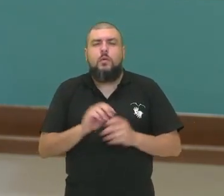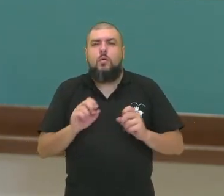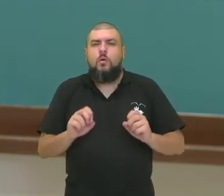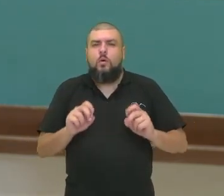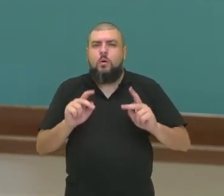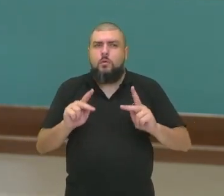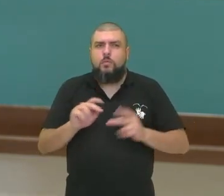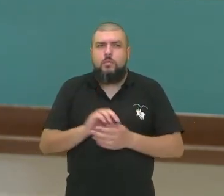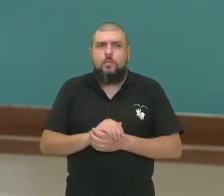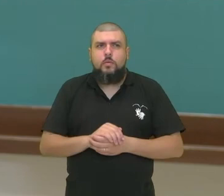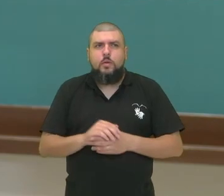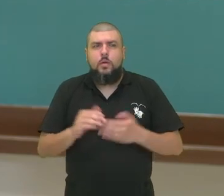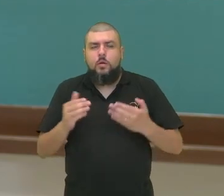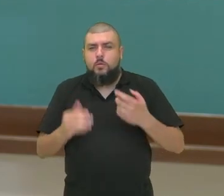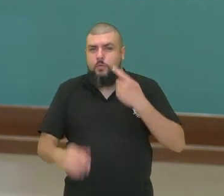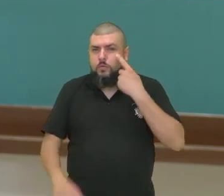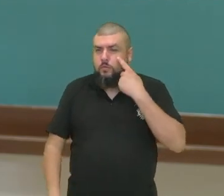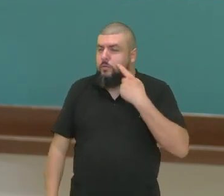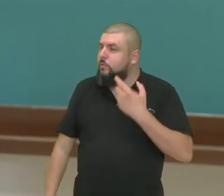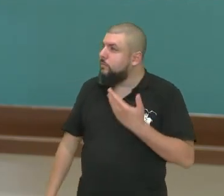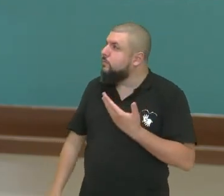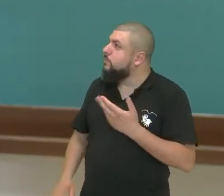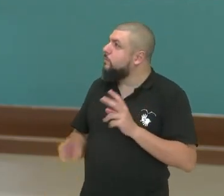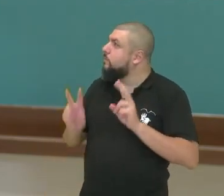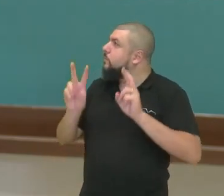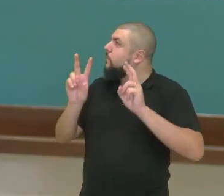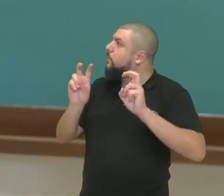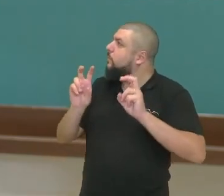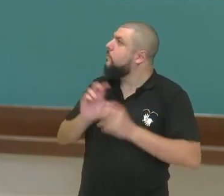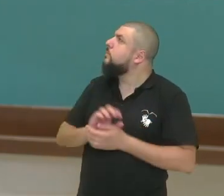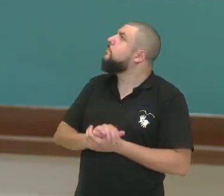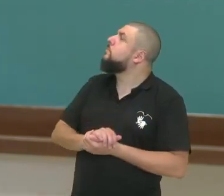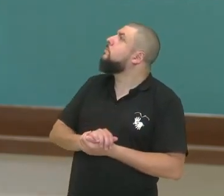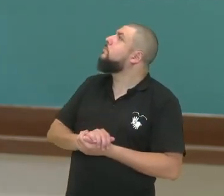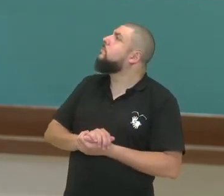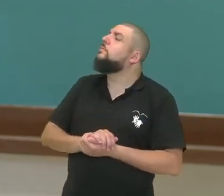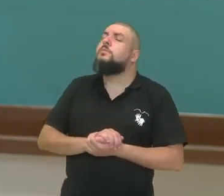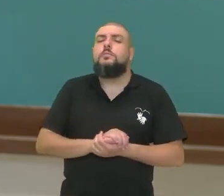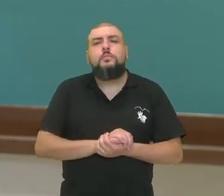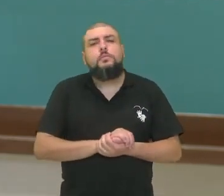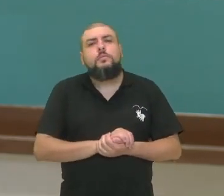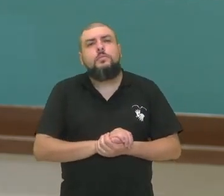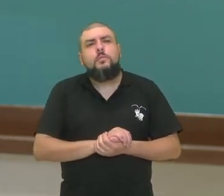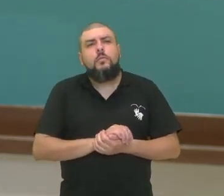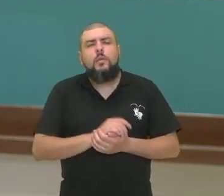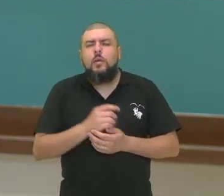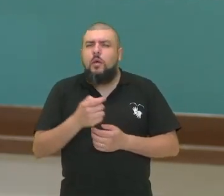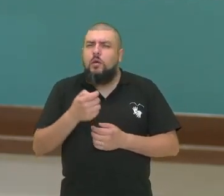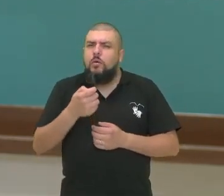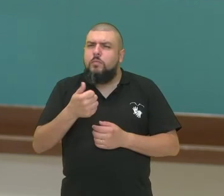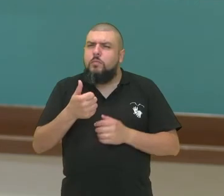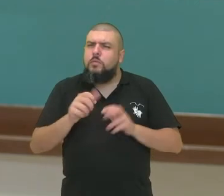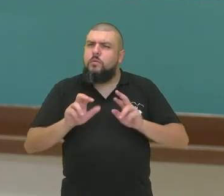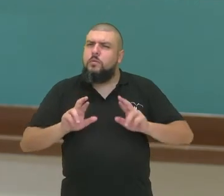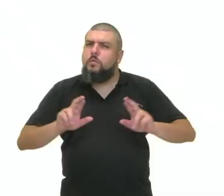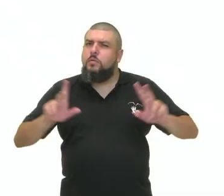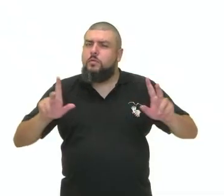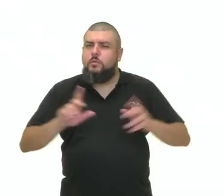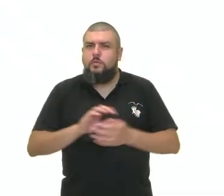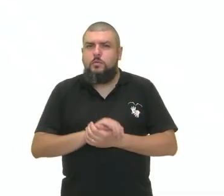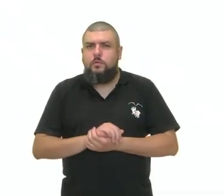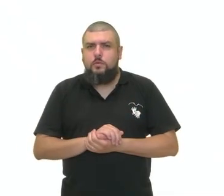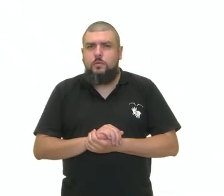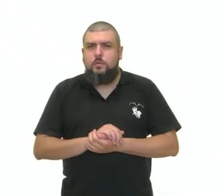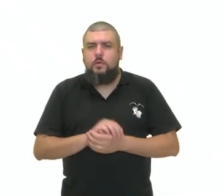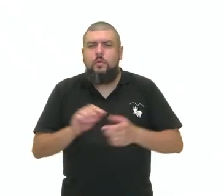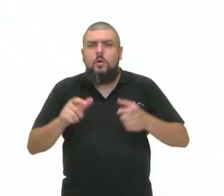ou seja, essa porção aqui, né? Então, olha só, ela já é um pouquinho diferente das outras. Olha só, compreende o